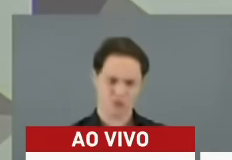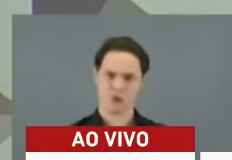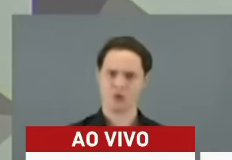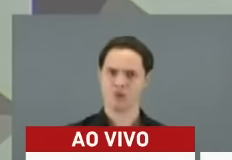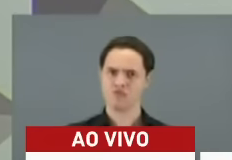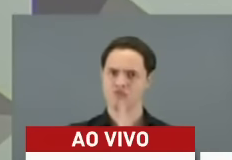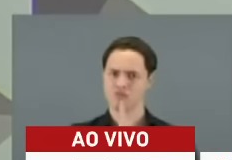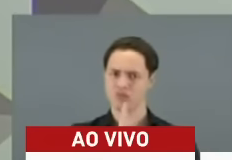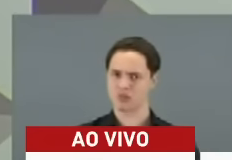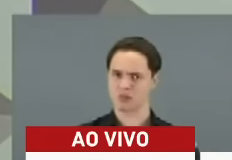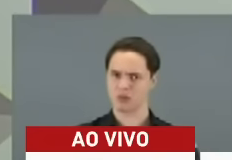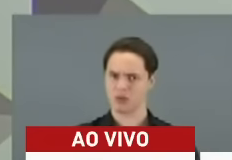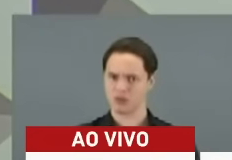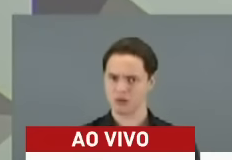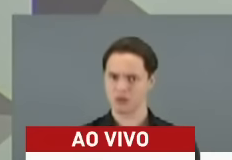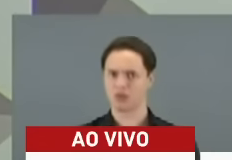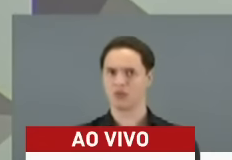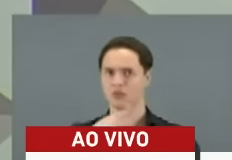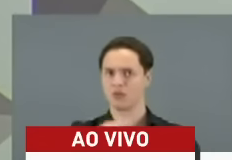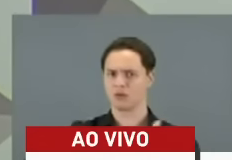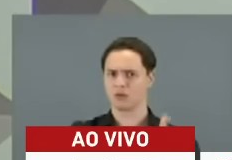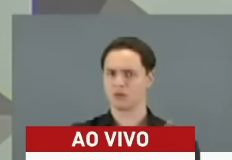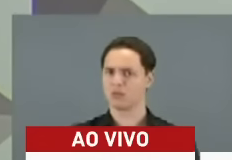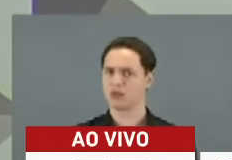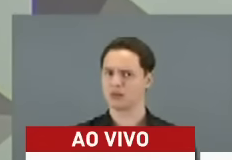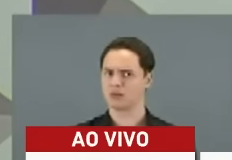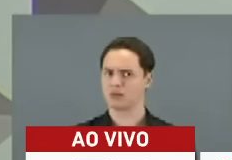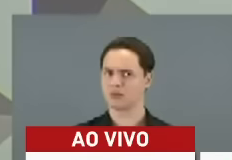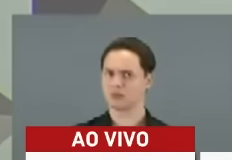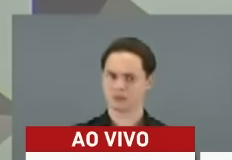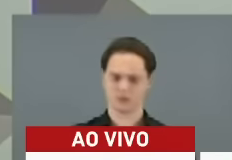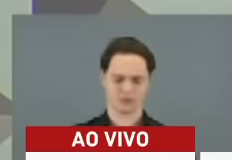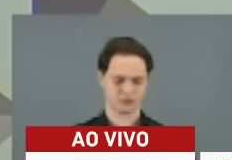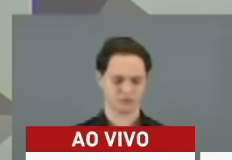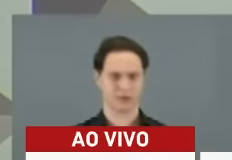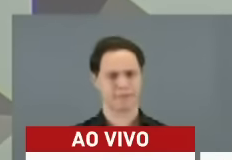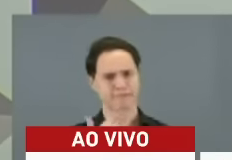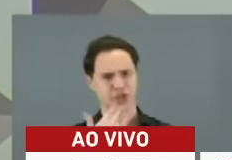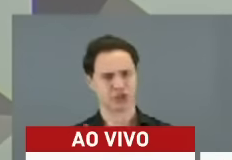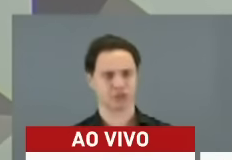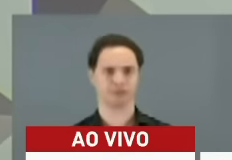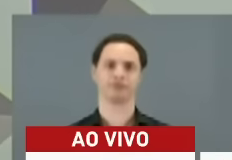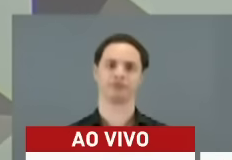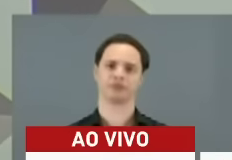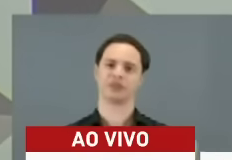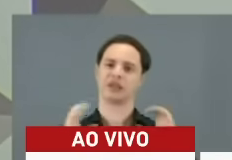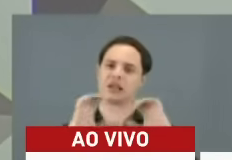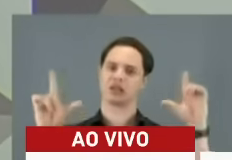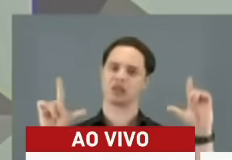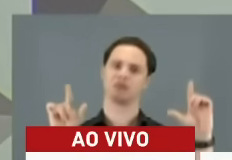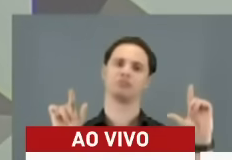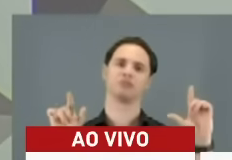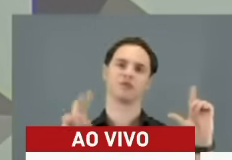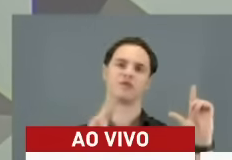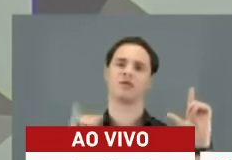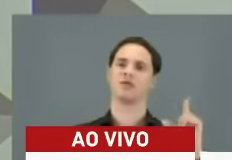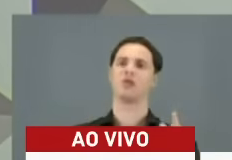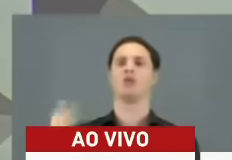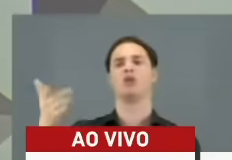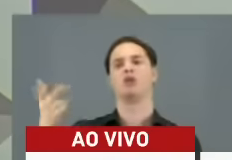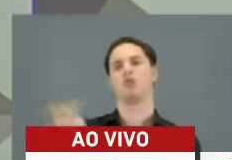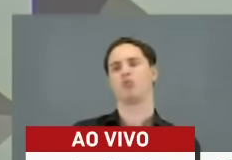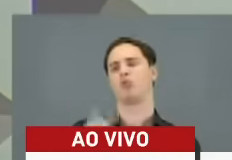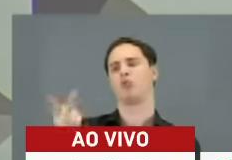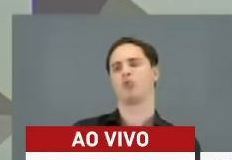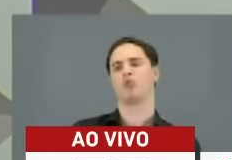aqui no Jornal da Manhã. De um documento que a CPI requereu. Obviamente que isso prevalecerá para